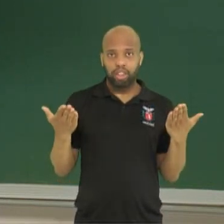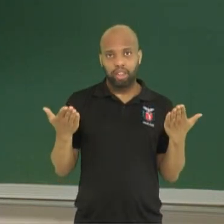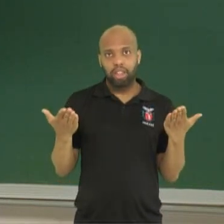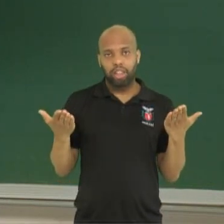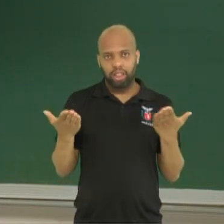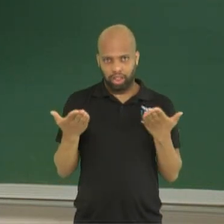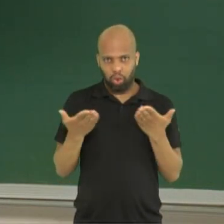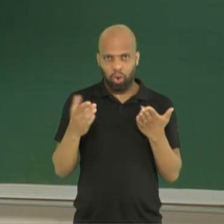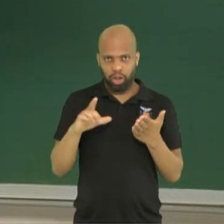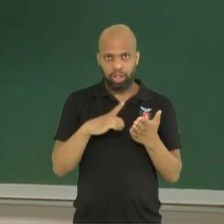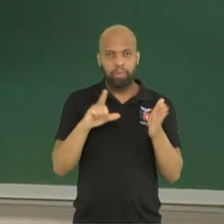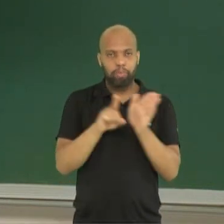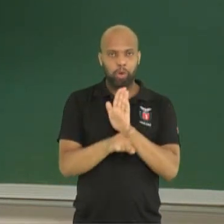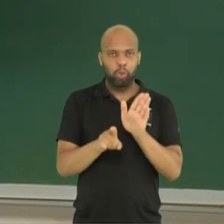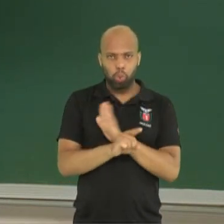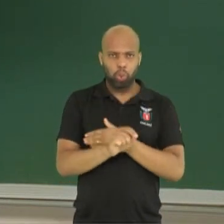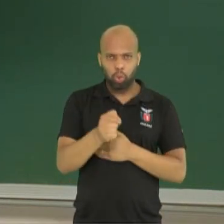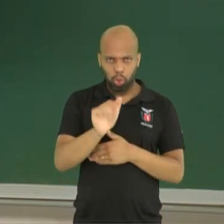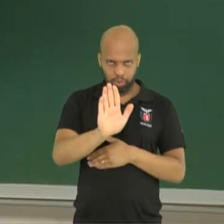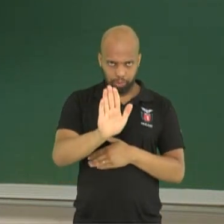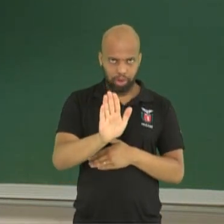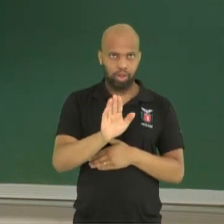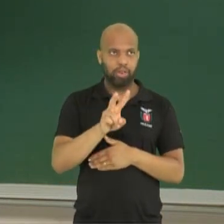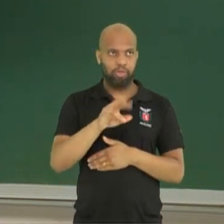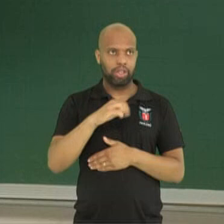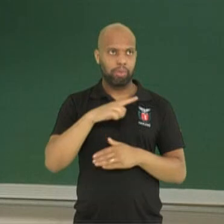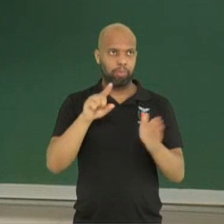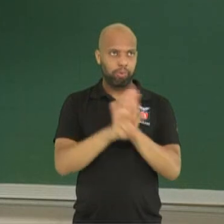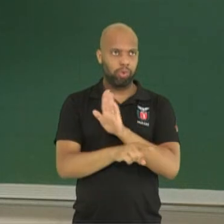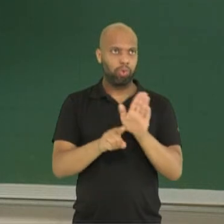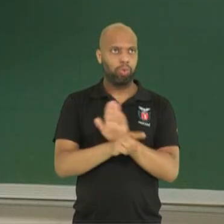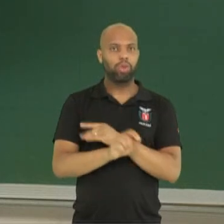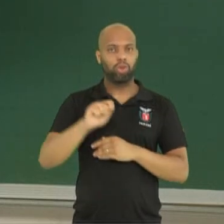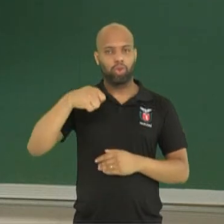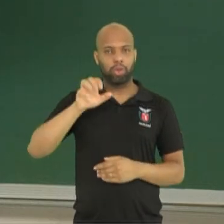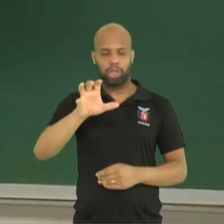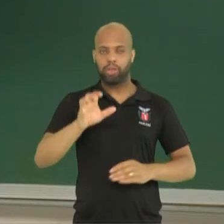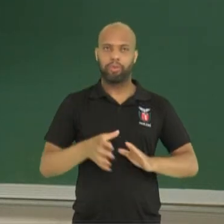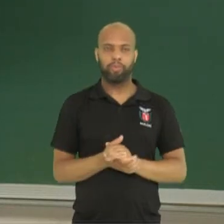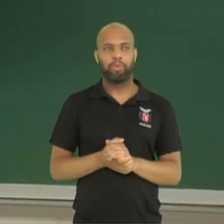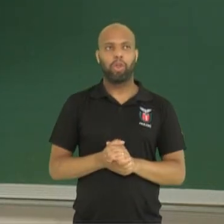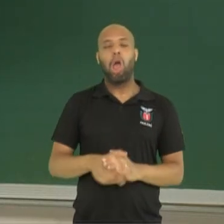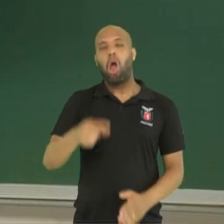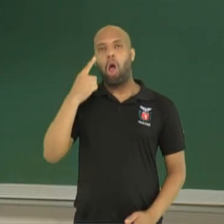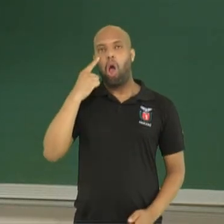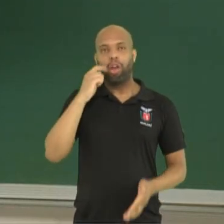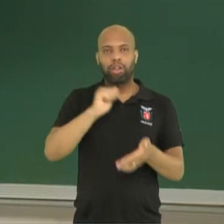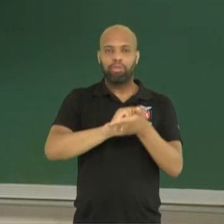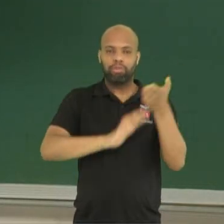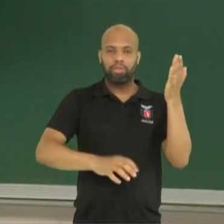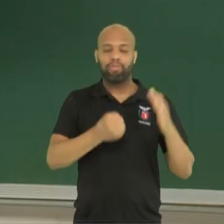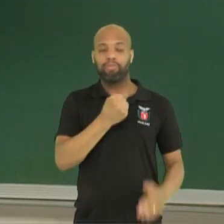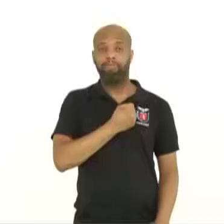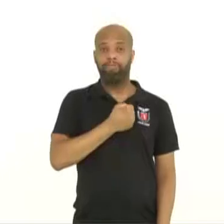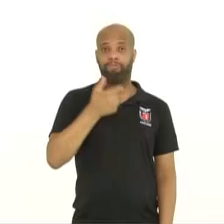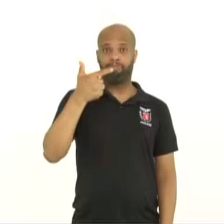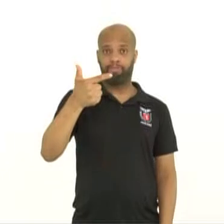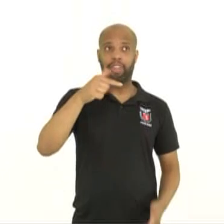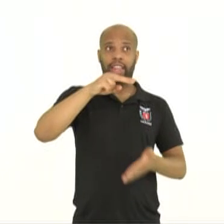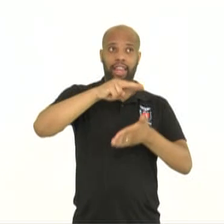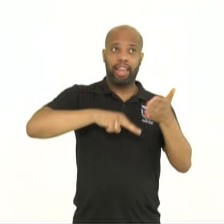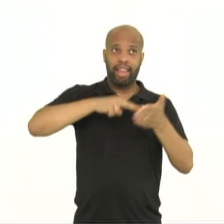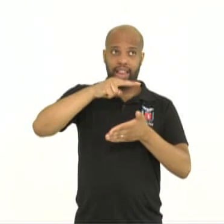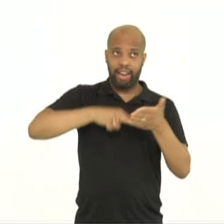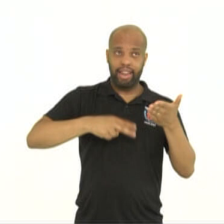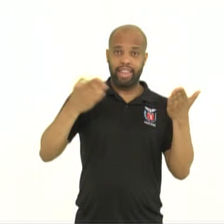teremos uma pergunta, tá? Falando sobre as reticências. Vamos lá? Olha a atividade 2 aqui então, pessoal. Leia o